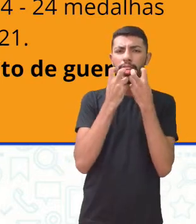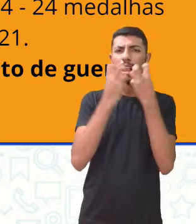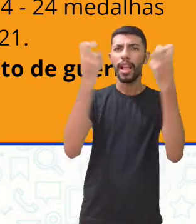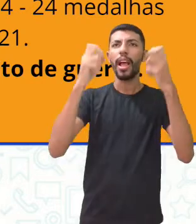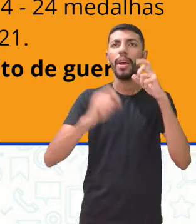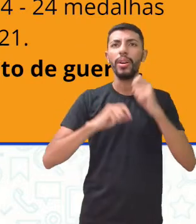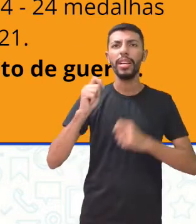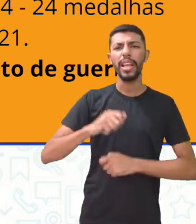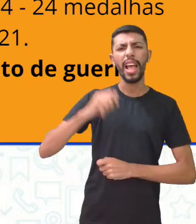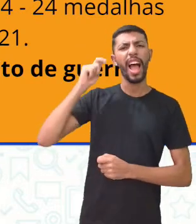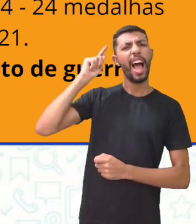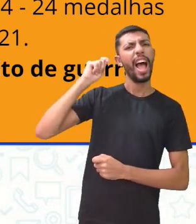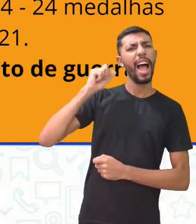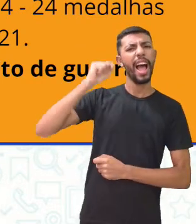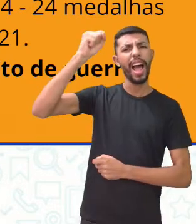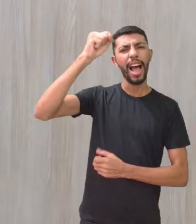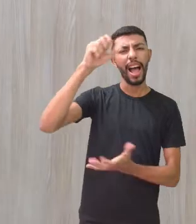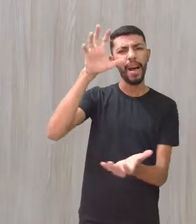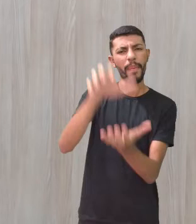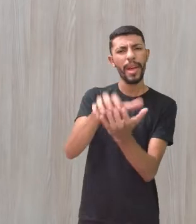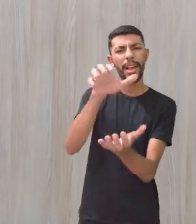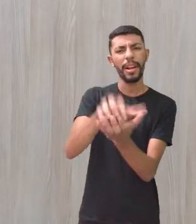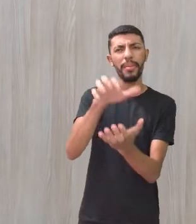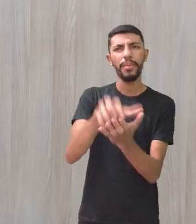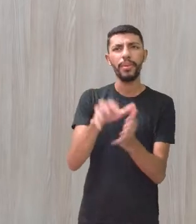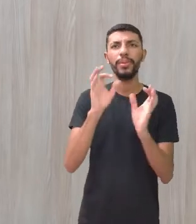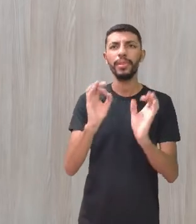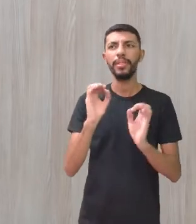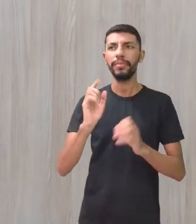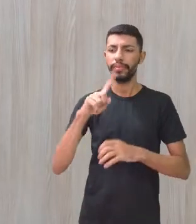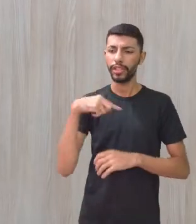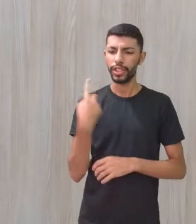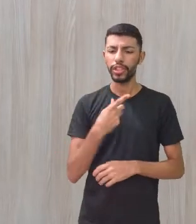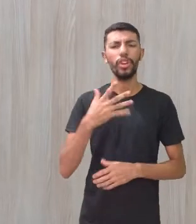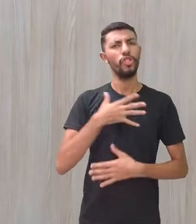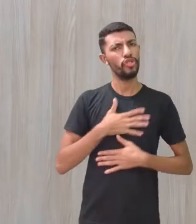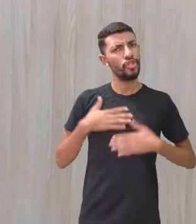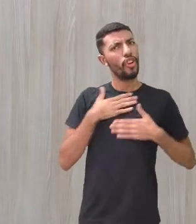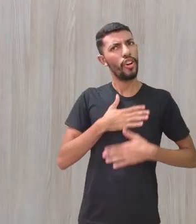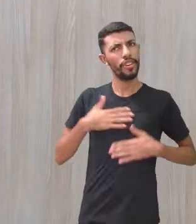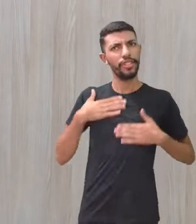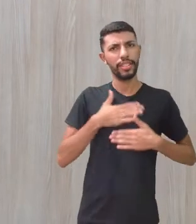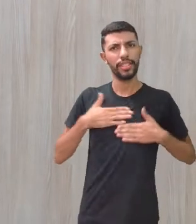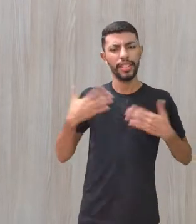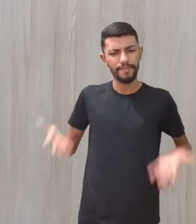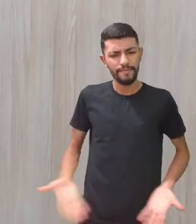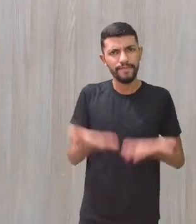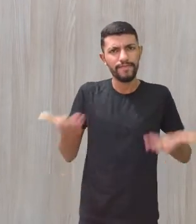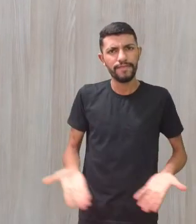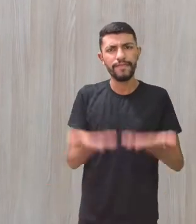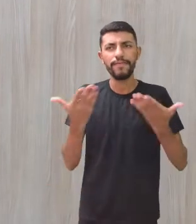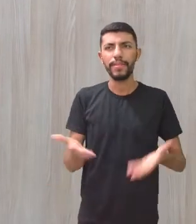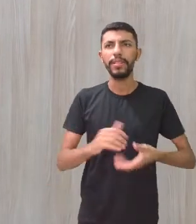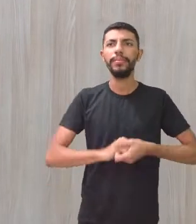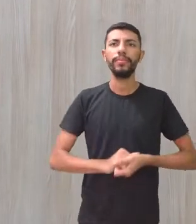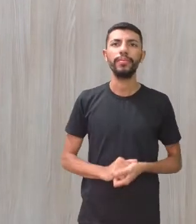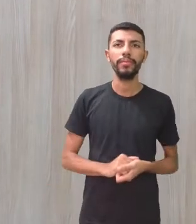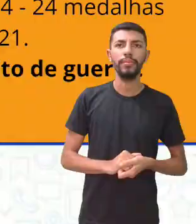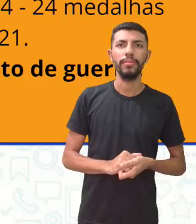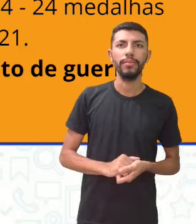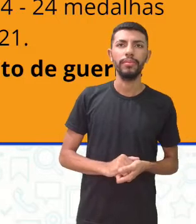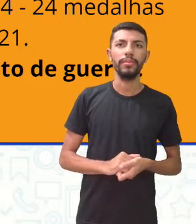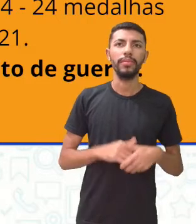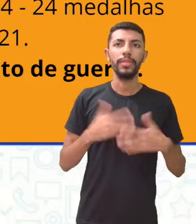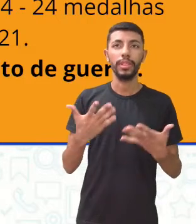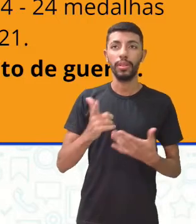É extremamente Sim. barrista, a gente gosta de incitar a nossa população para apoiar o nosso estado. E aqui a gente tem duas informações. A